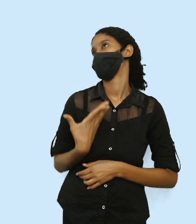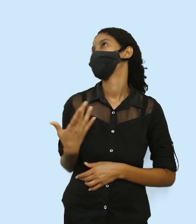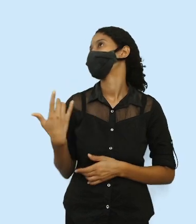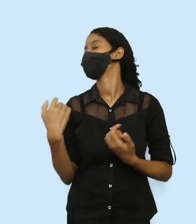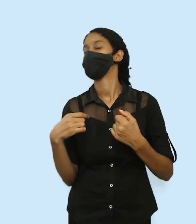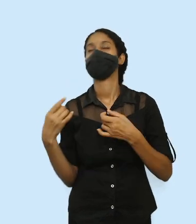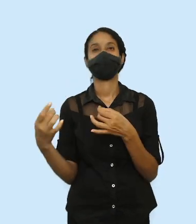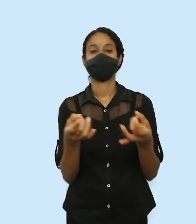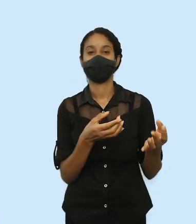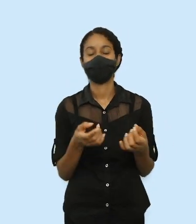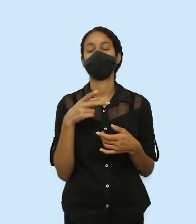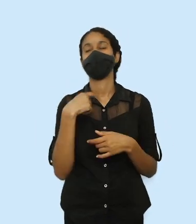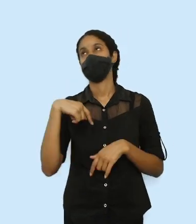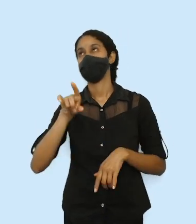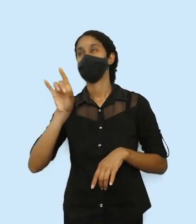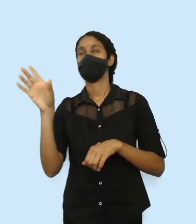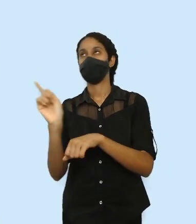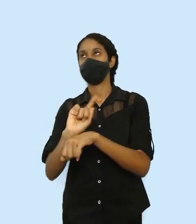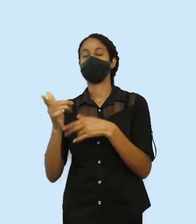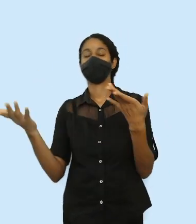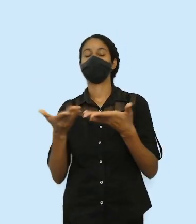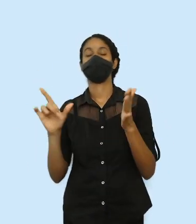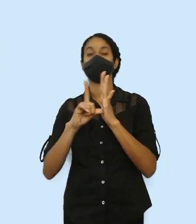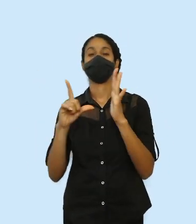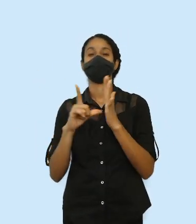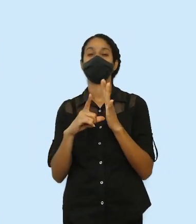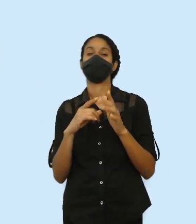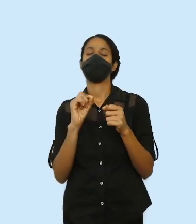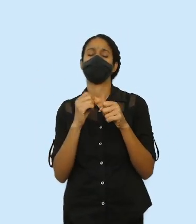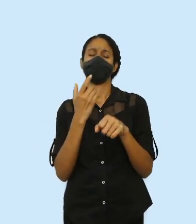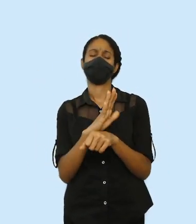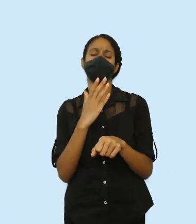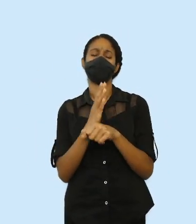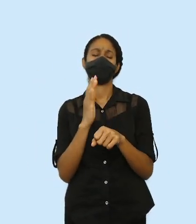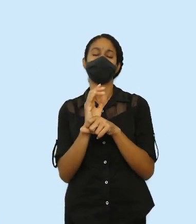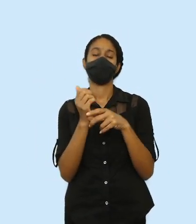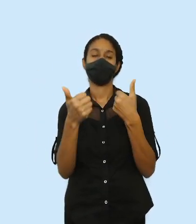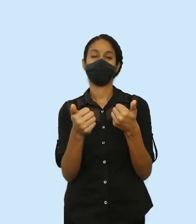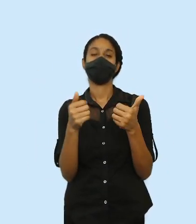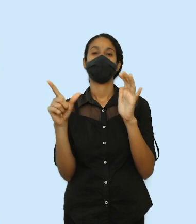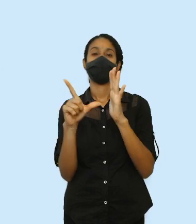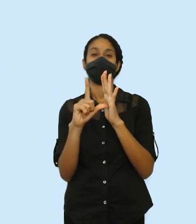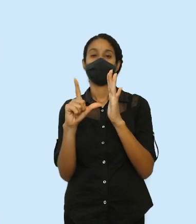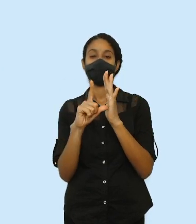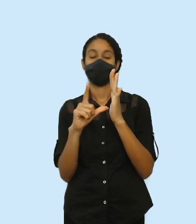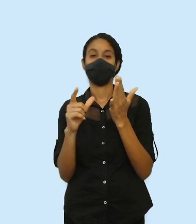não vou mais vender, eu vou para ser gerente de loja agora. Aí faz um treinamento, ganhei, vou ser gerente de